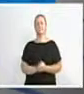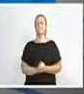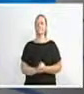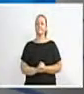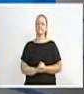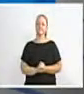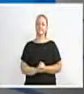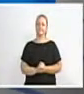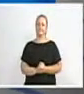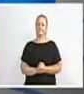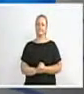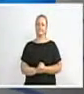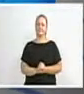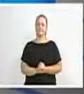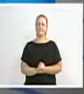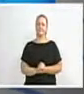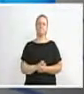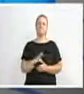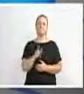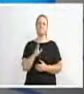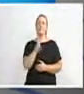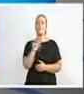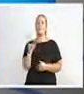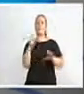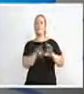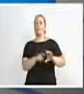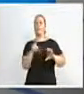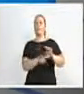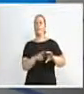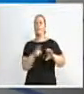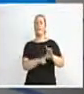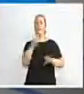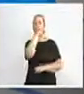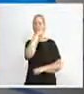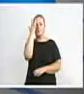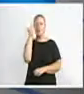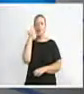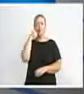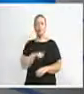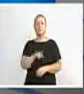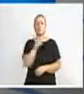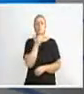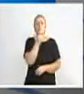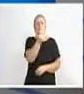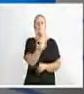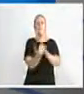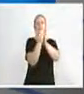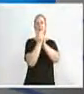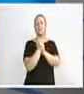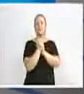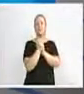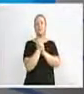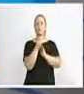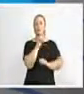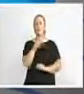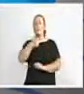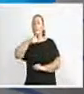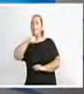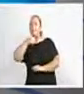ficar dependendo de outras pessoas para fazer um simples pedido de um lanche, né? Ou uma